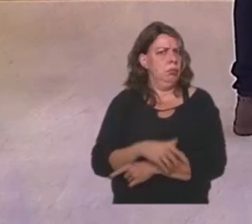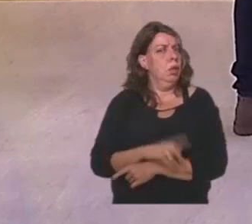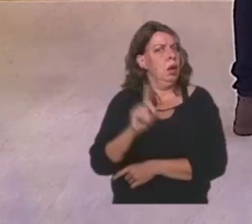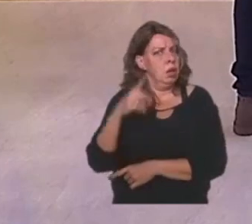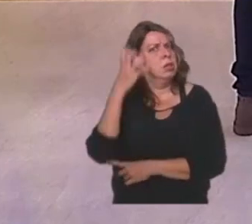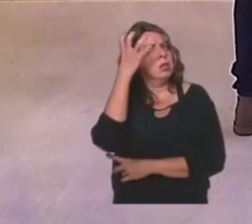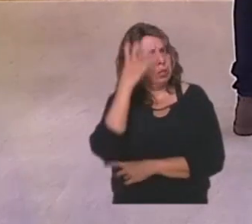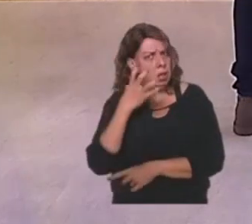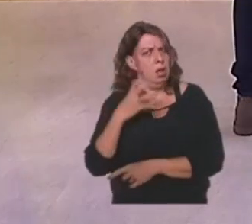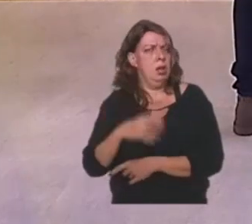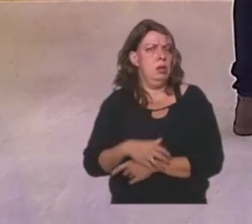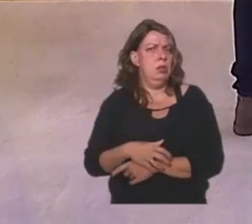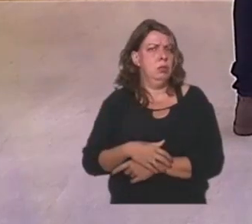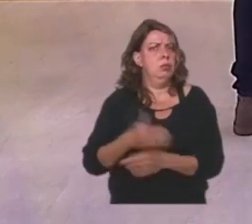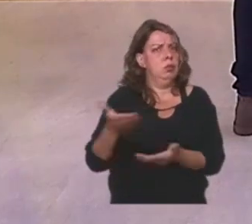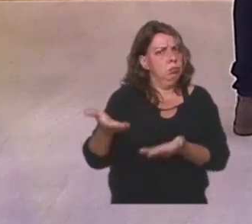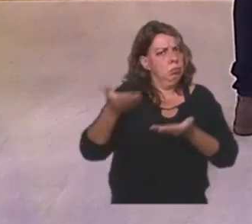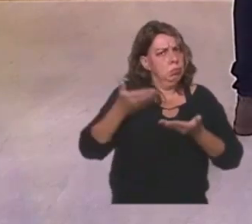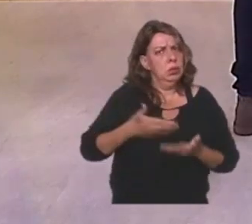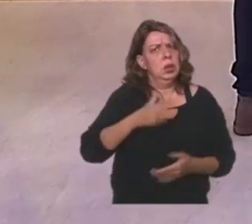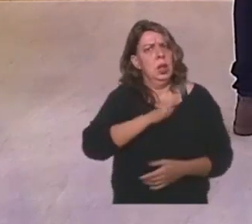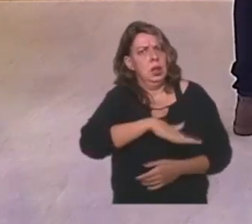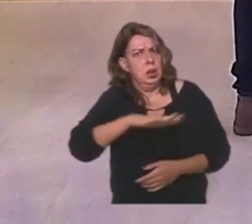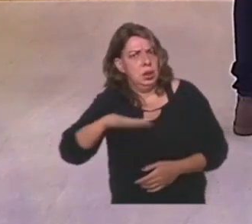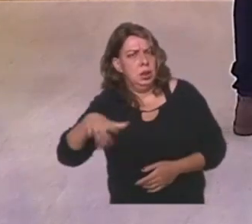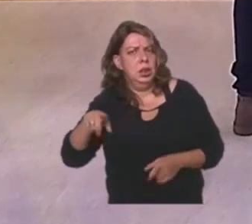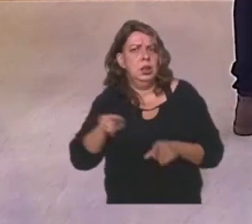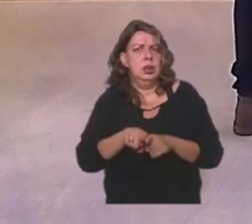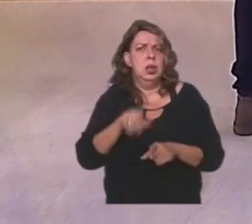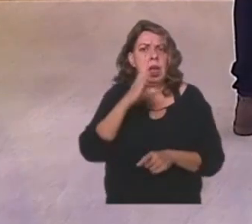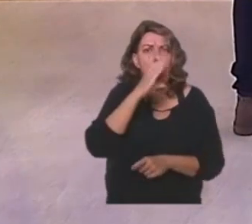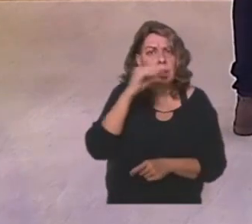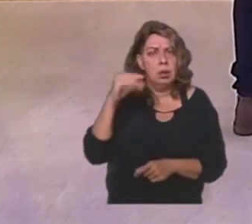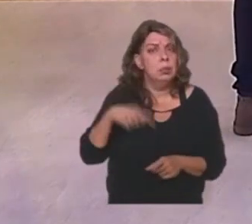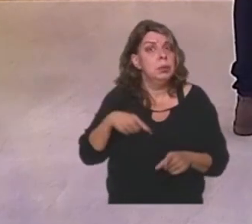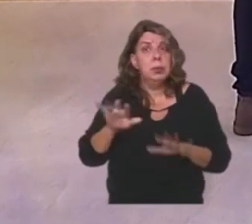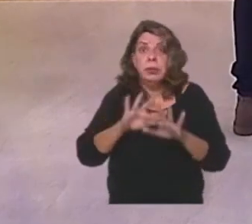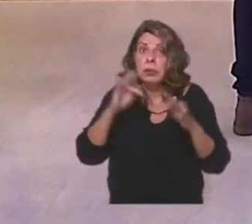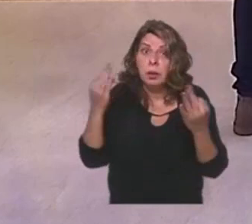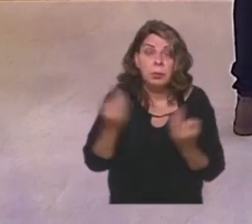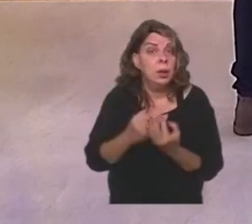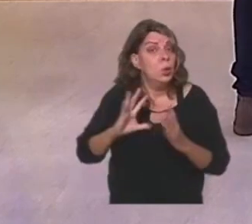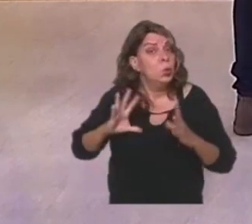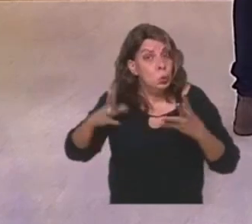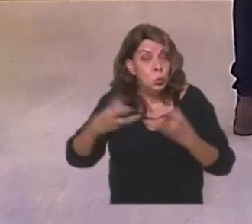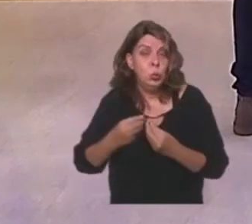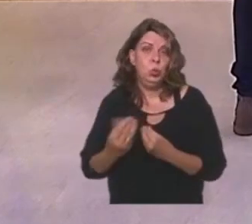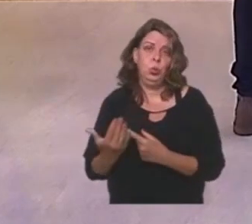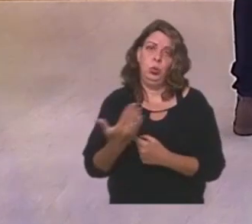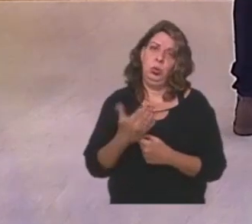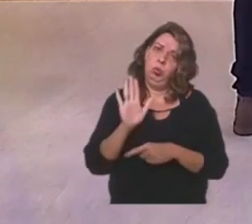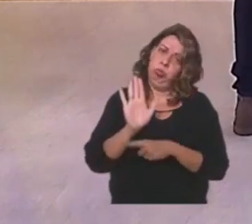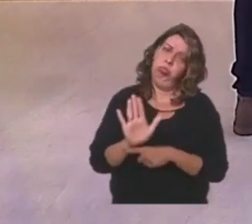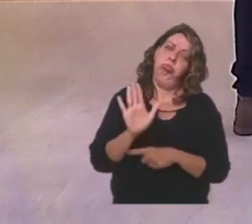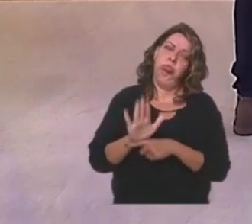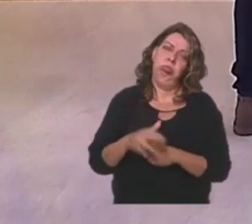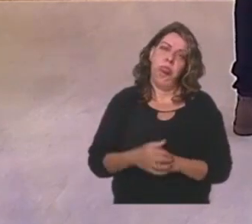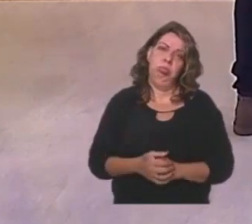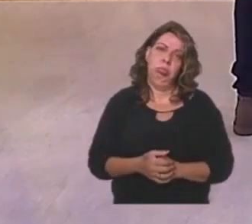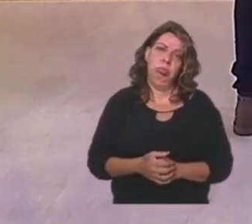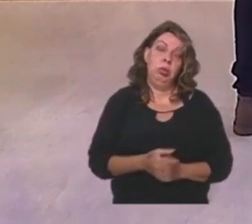só aí às crianças e adolescentes, mas a toda a família. E aí, nesse momento, a gente sabe